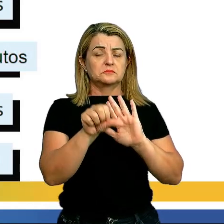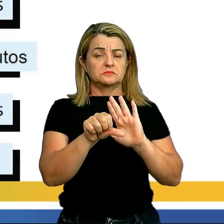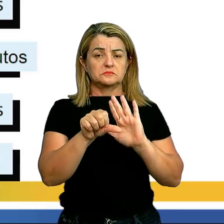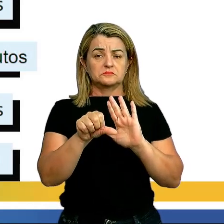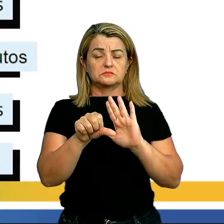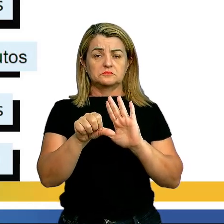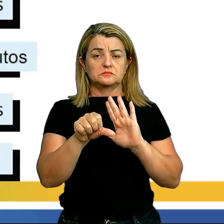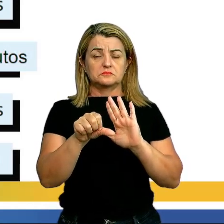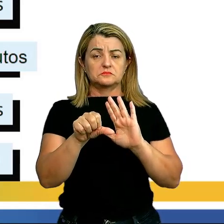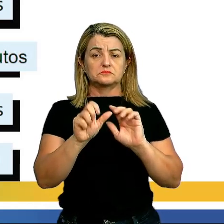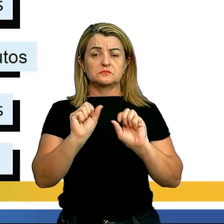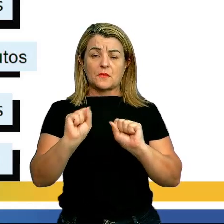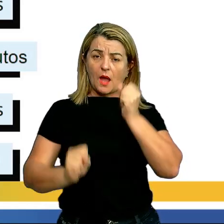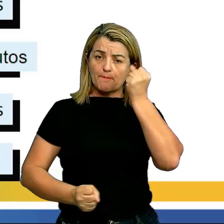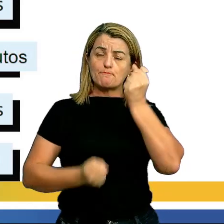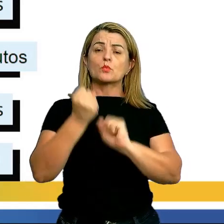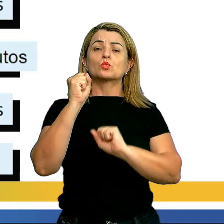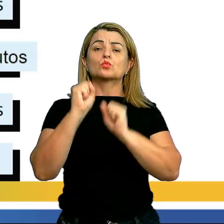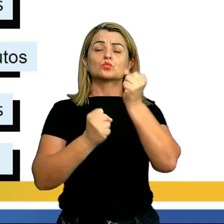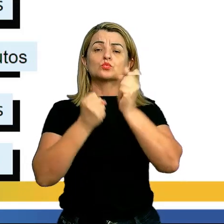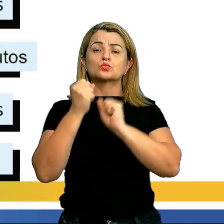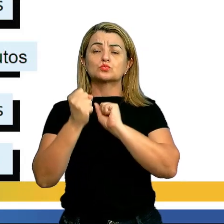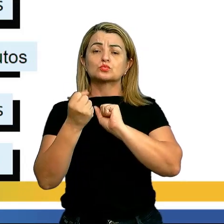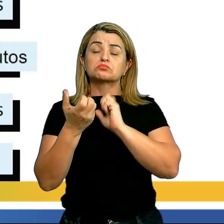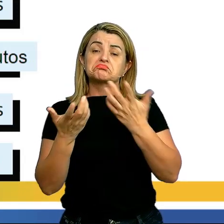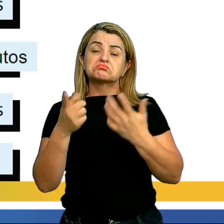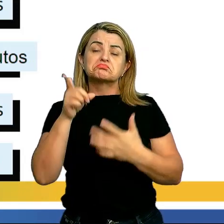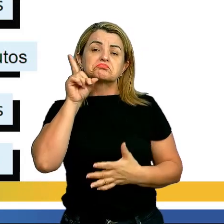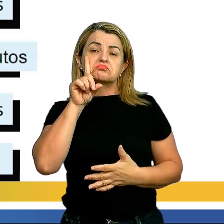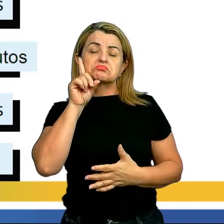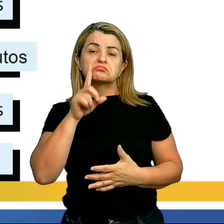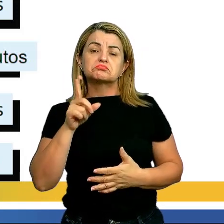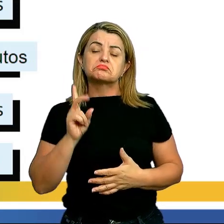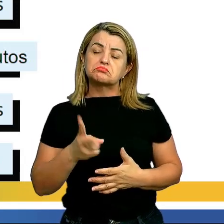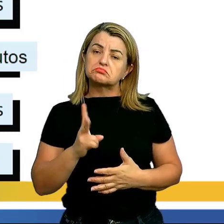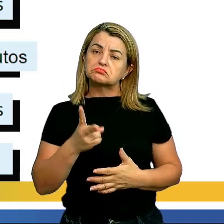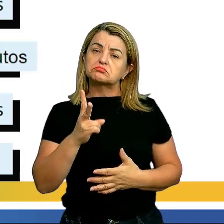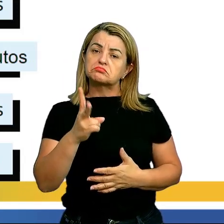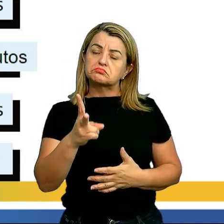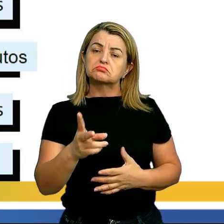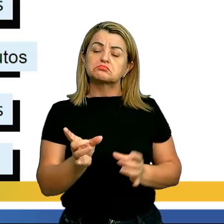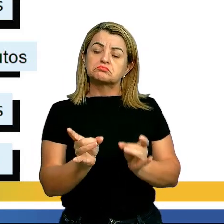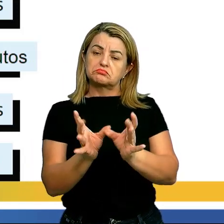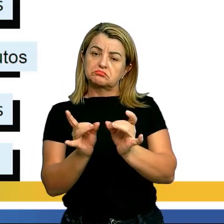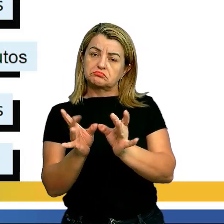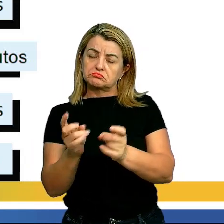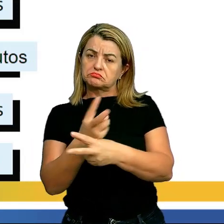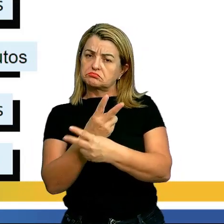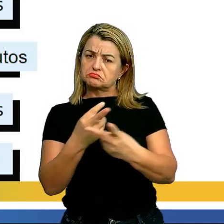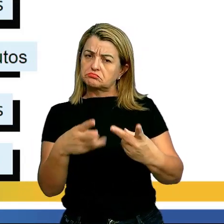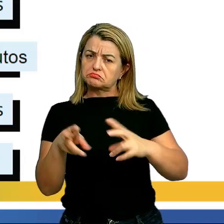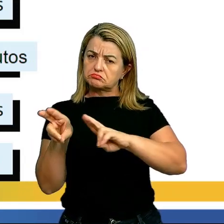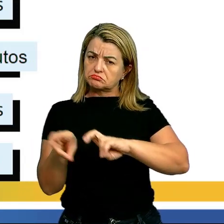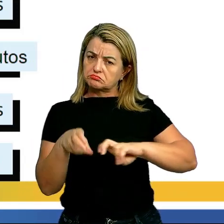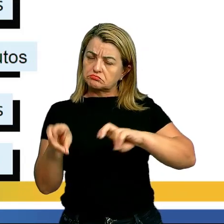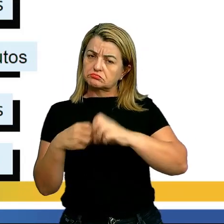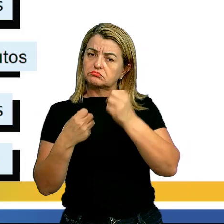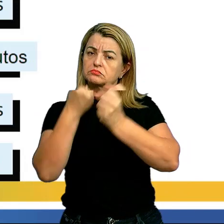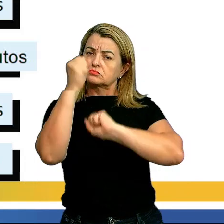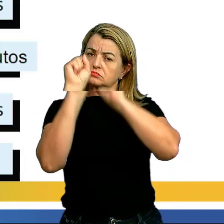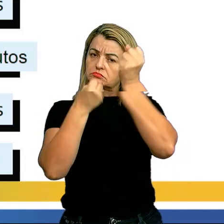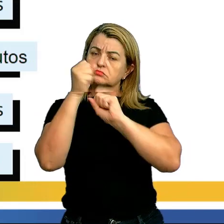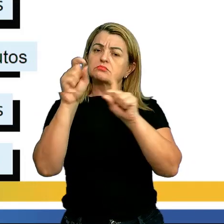a superprodução. Então, os Estados Unidos continuam produzindo gêneros agrícolas, industriais